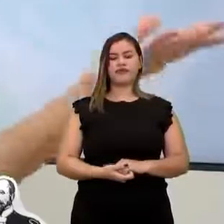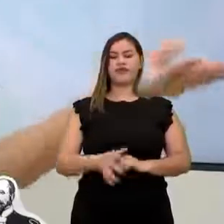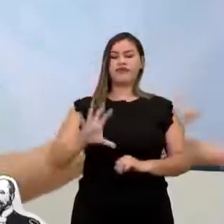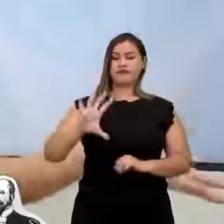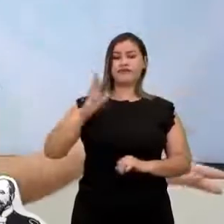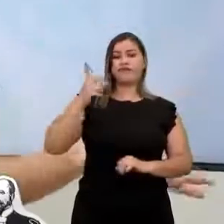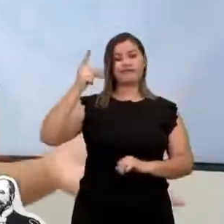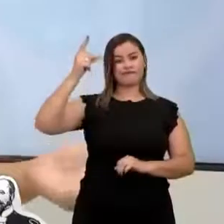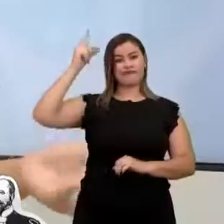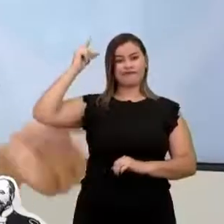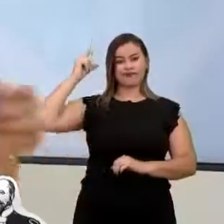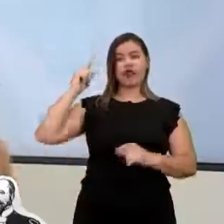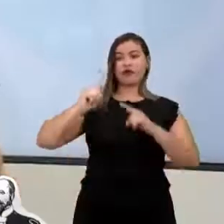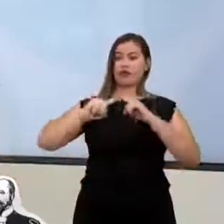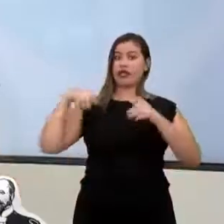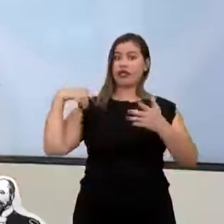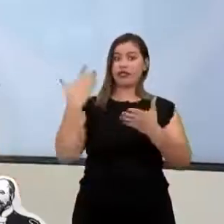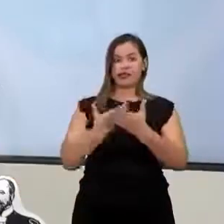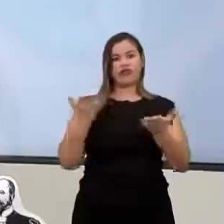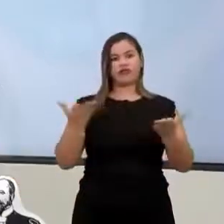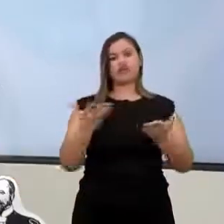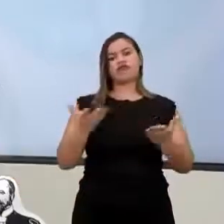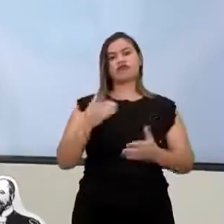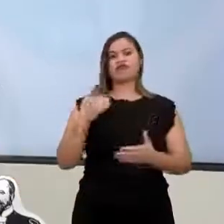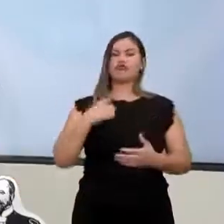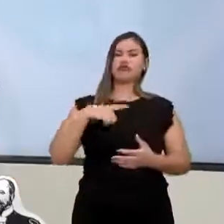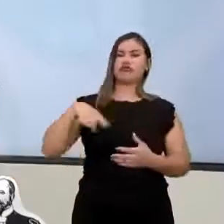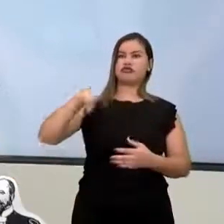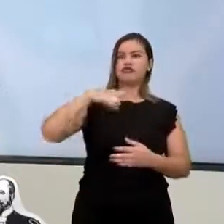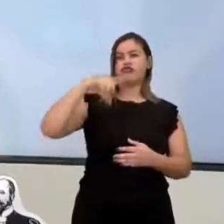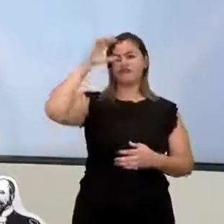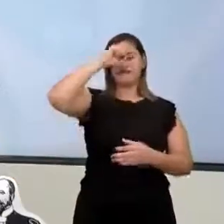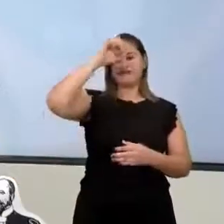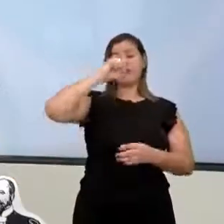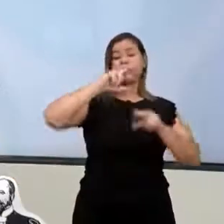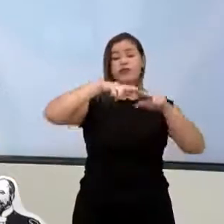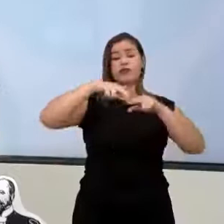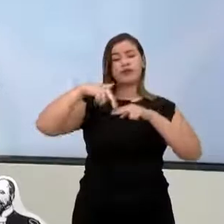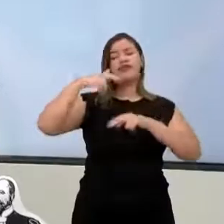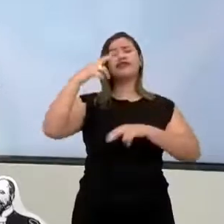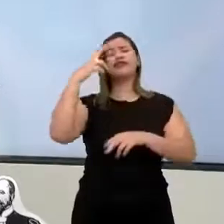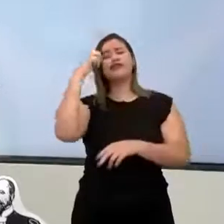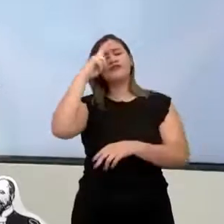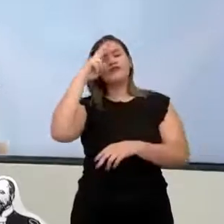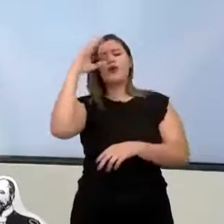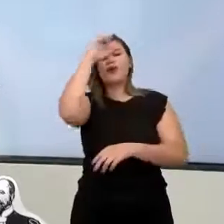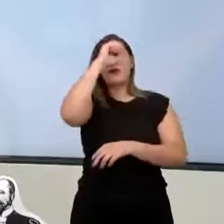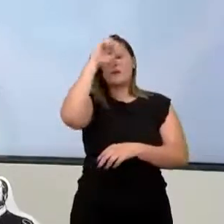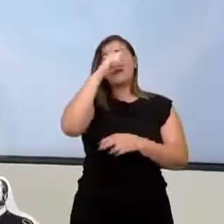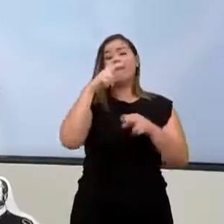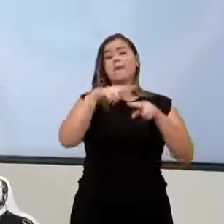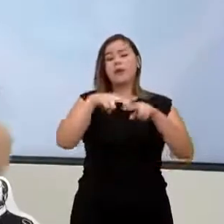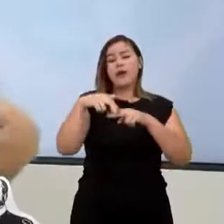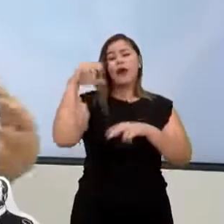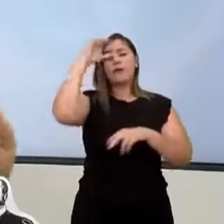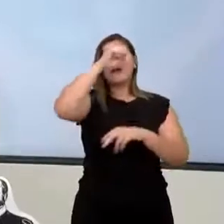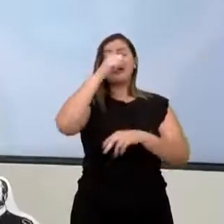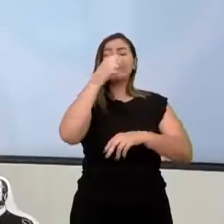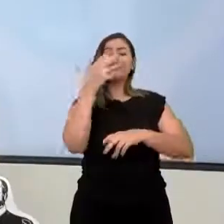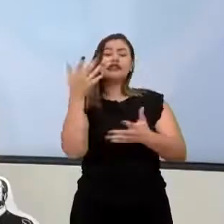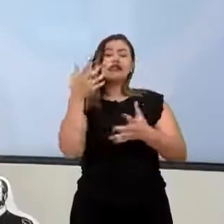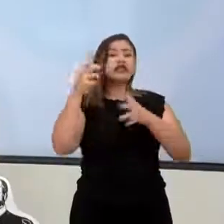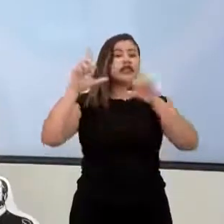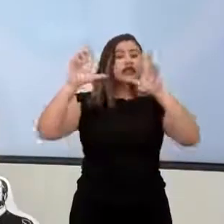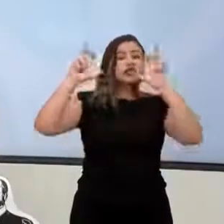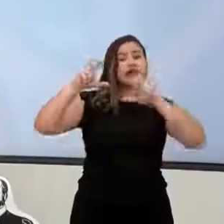aconteceu lá na Antiguidade. Sexto ano, é por isso que nós aprendemos história, é por isso que vocês aprendem Grécia e Roma, porque tem aqui até